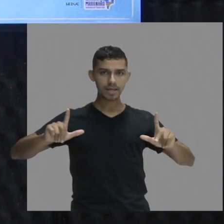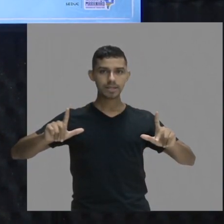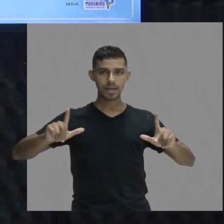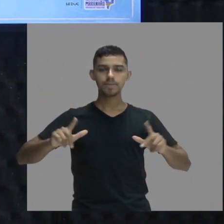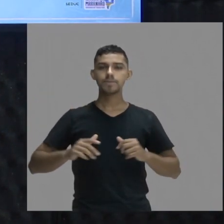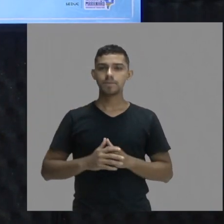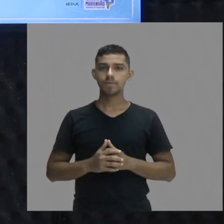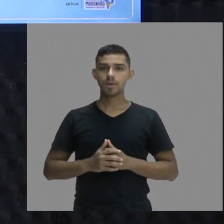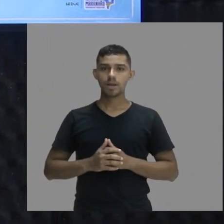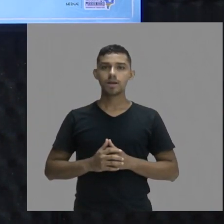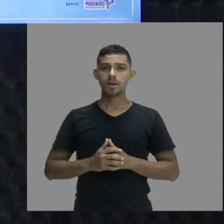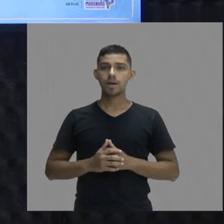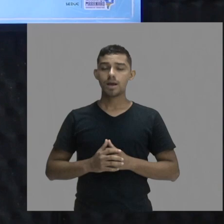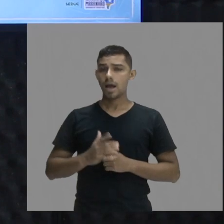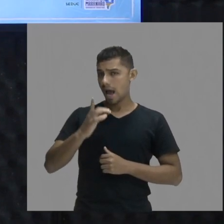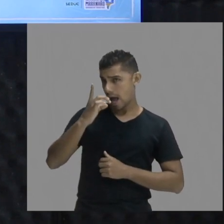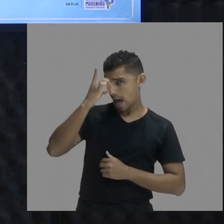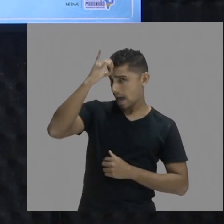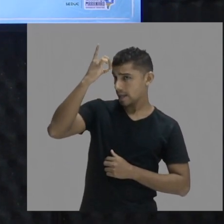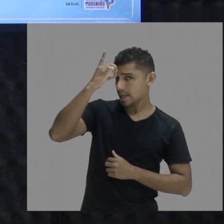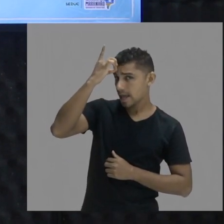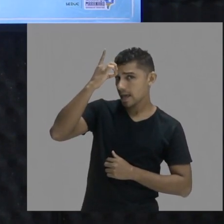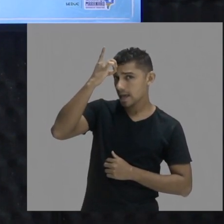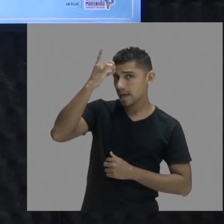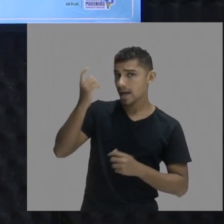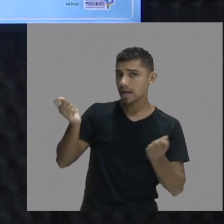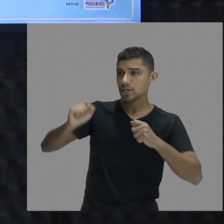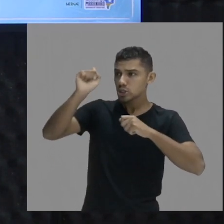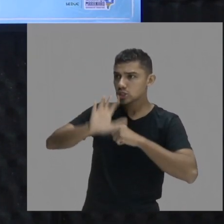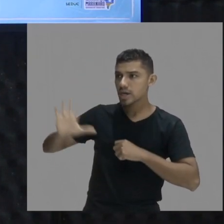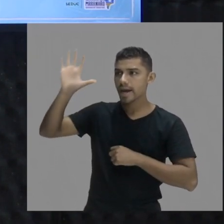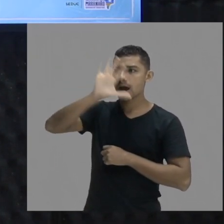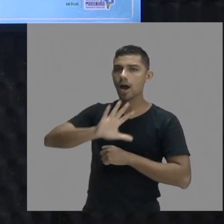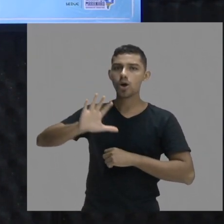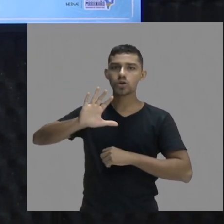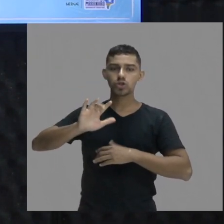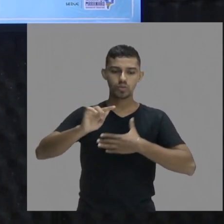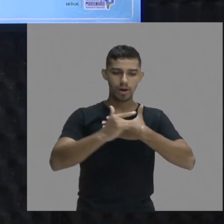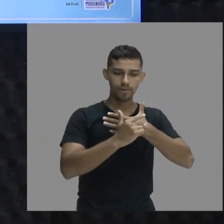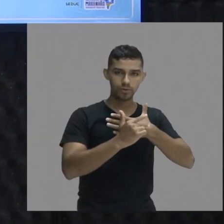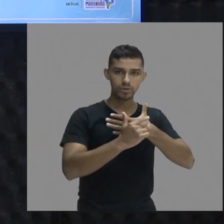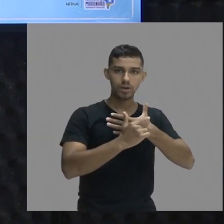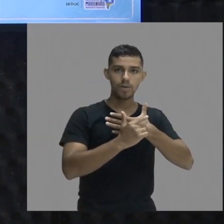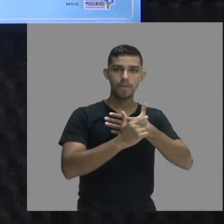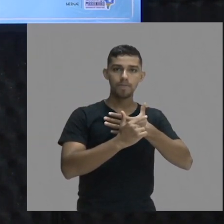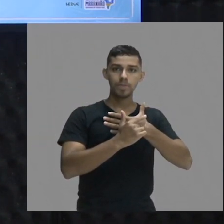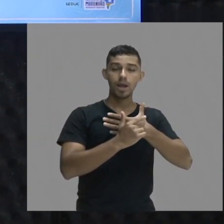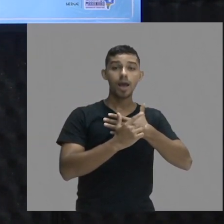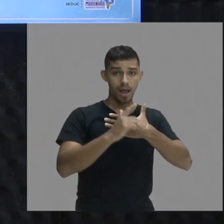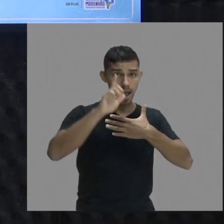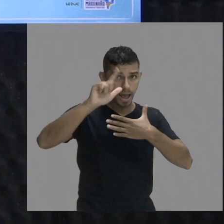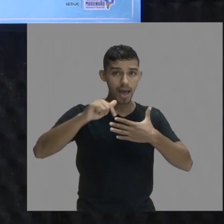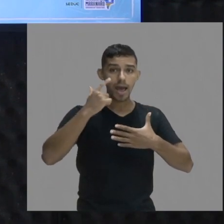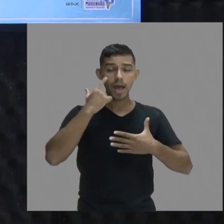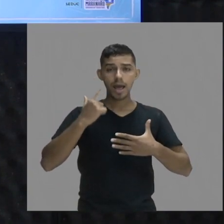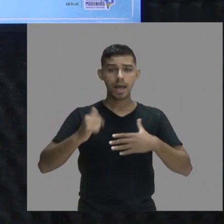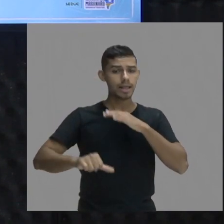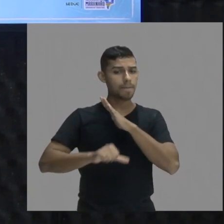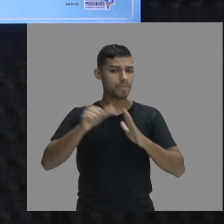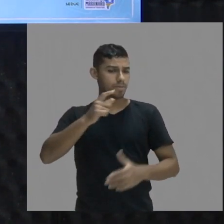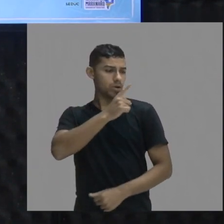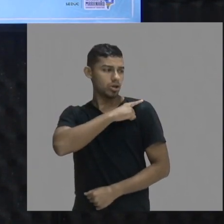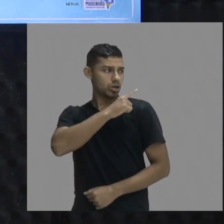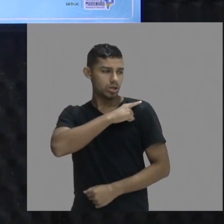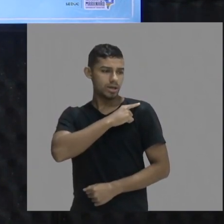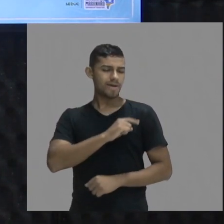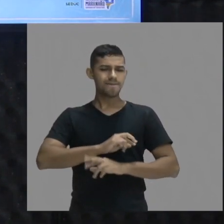Mas o conceito, a ideia geral de uma função, seja ela qual for, o aluno da primeira série estuda vários